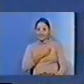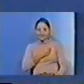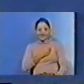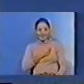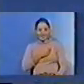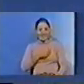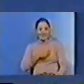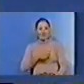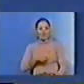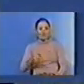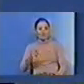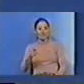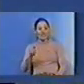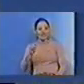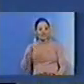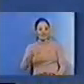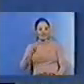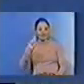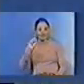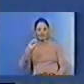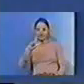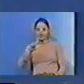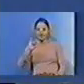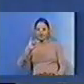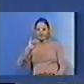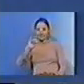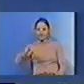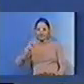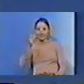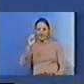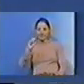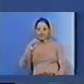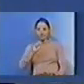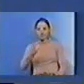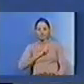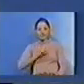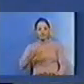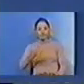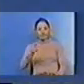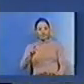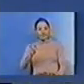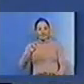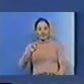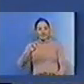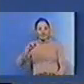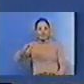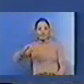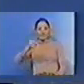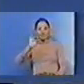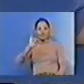Imagem e semelhança de Deus. Não tem crime mais hediondo. É a vitória do